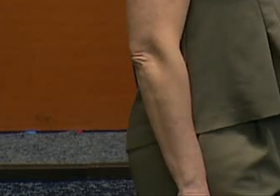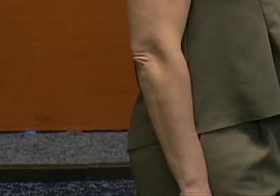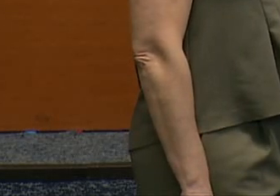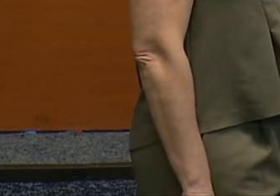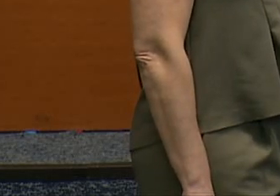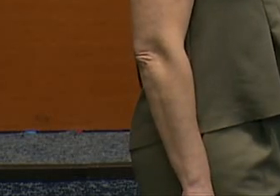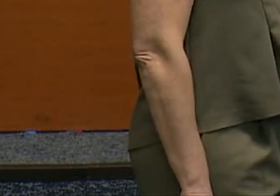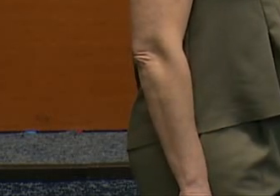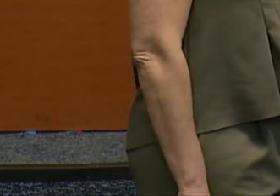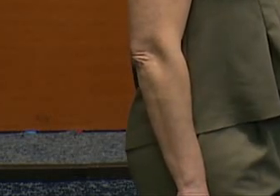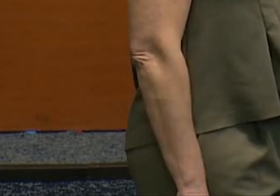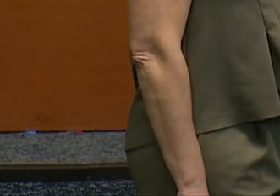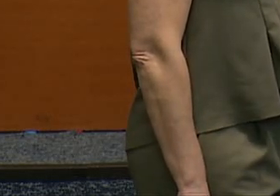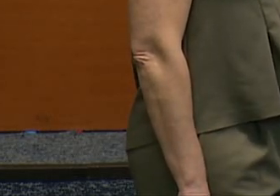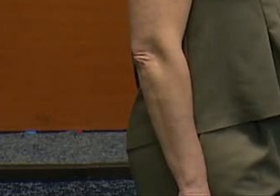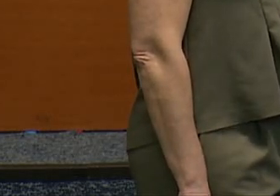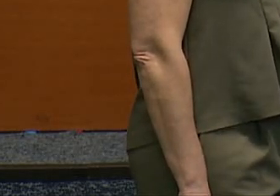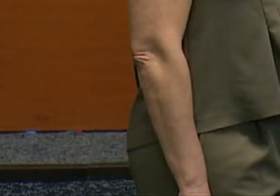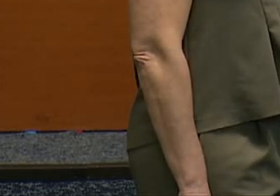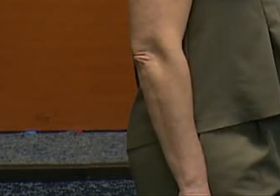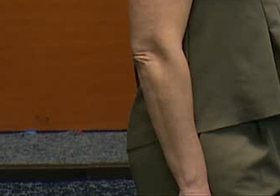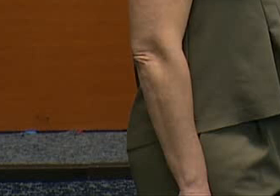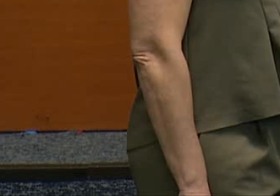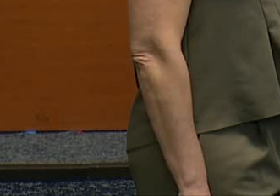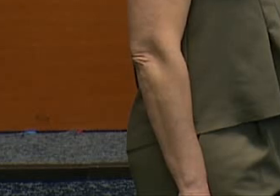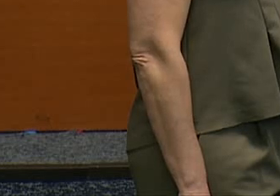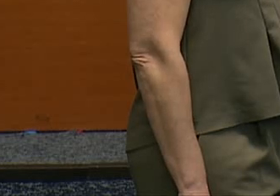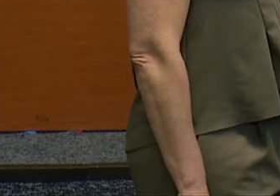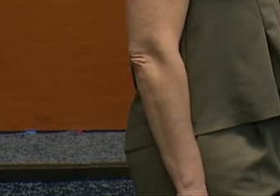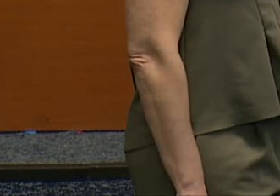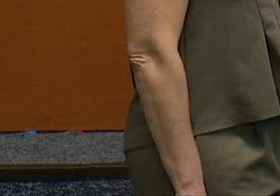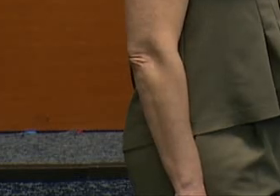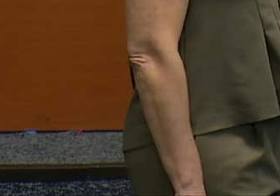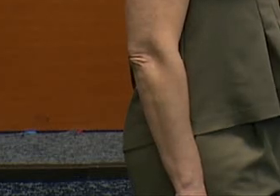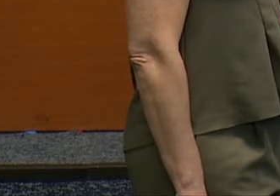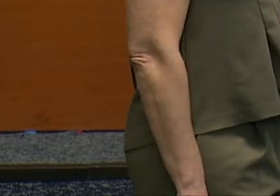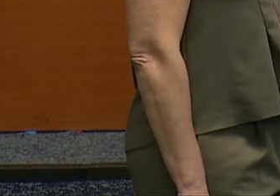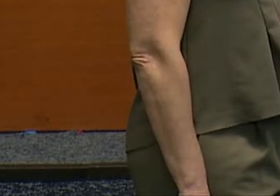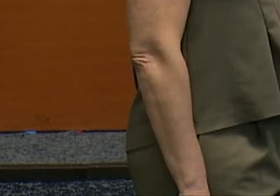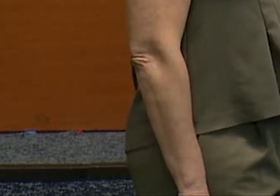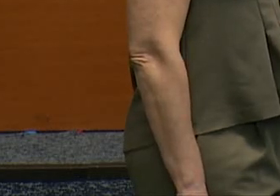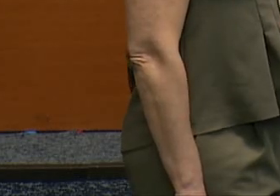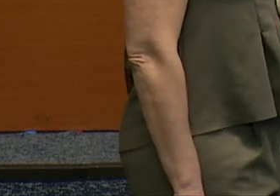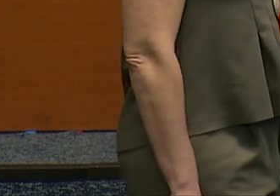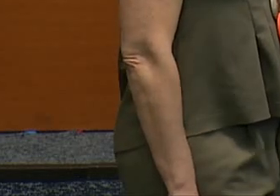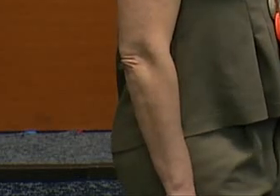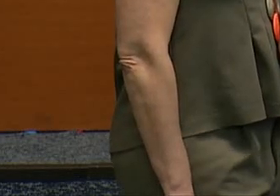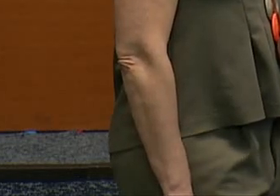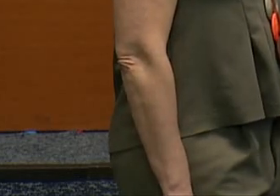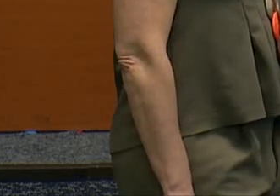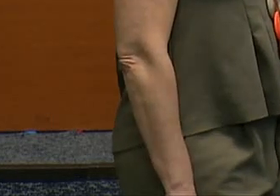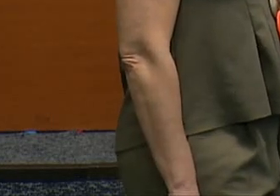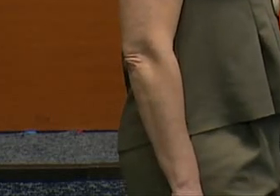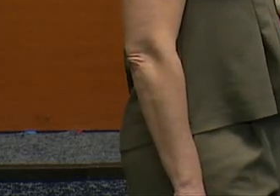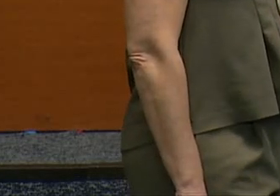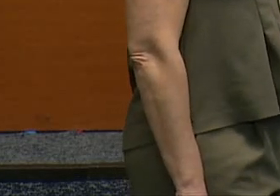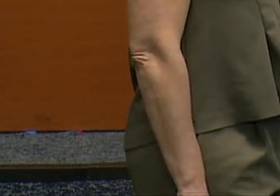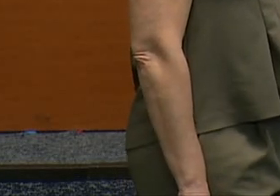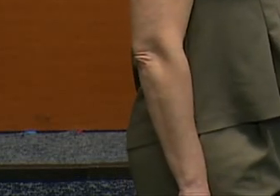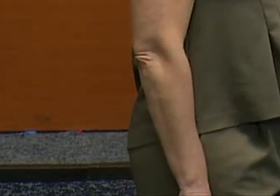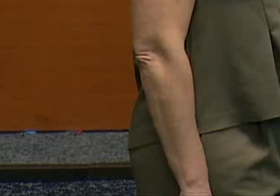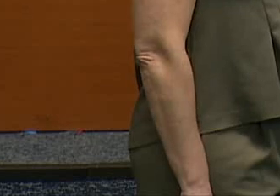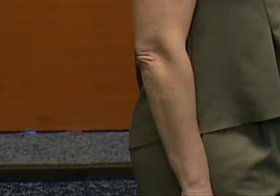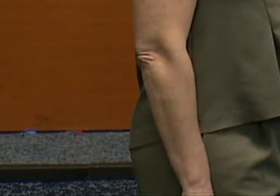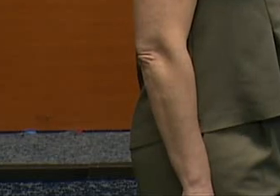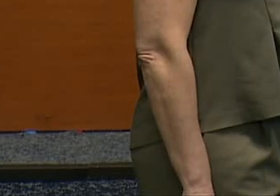muito importante para a gente que é médico. Só por paixão à ciência. É mais que merecido. Quero te agradecer, em nome